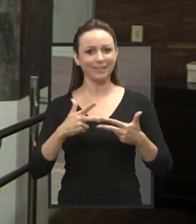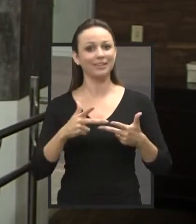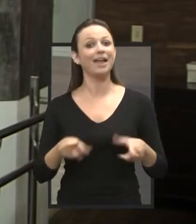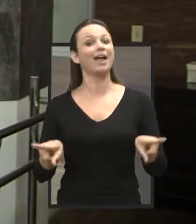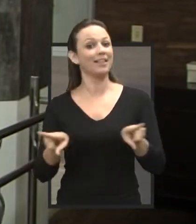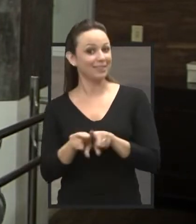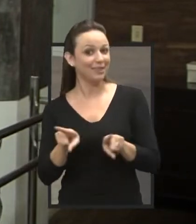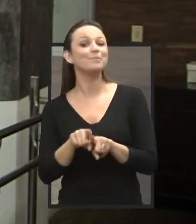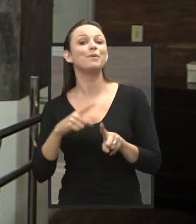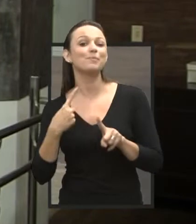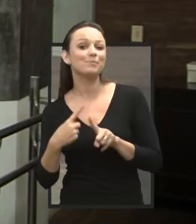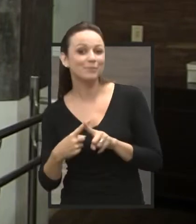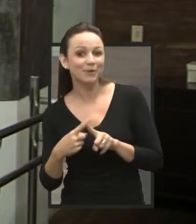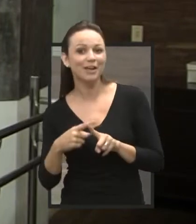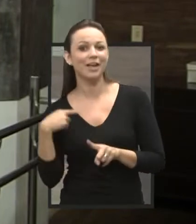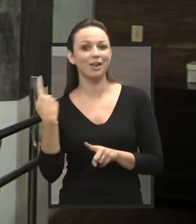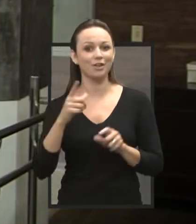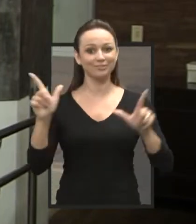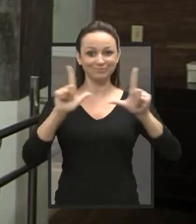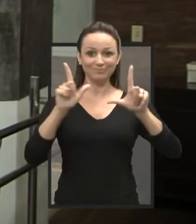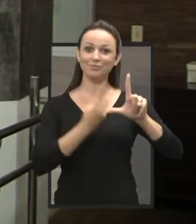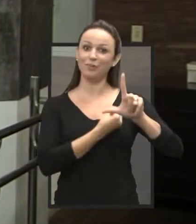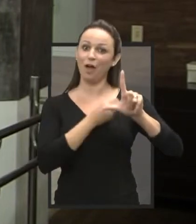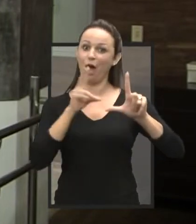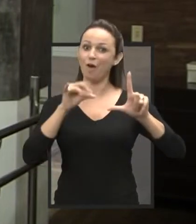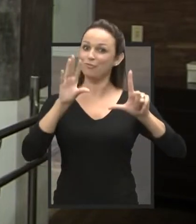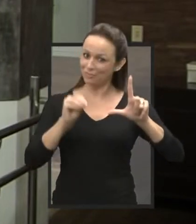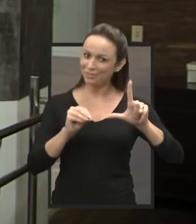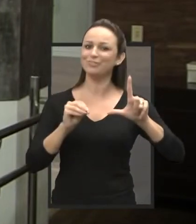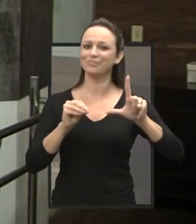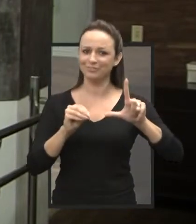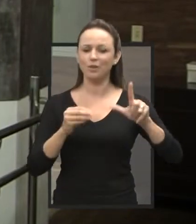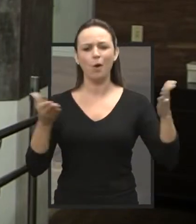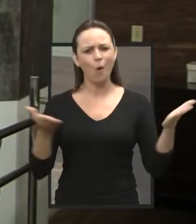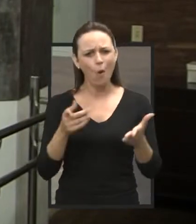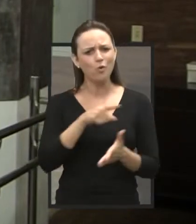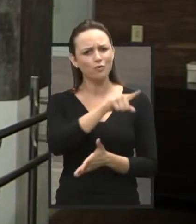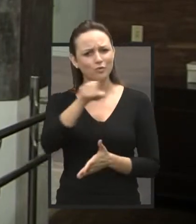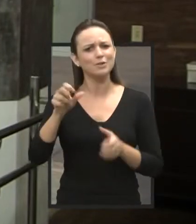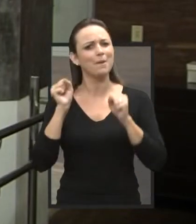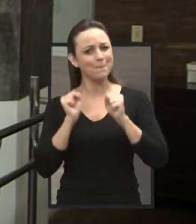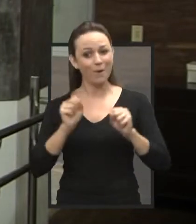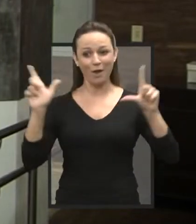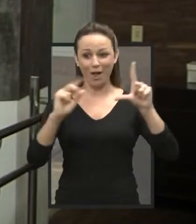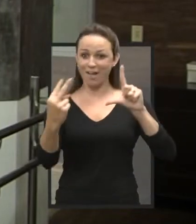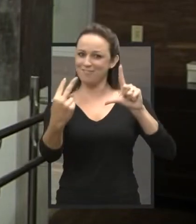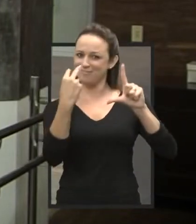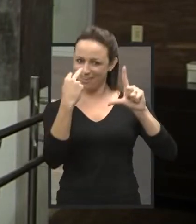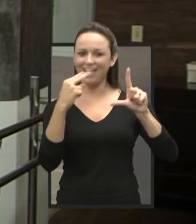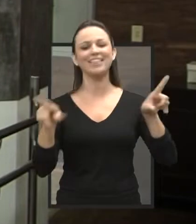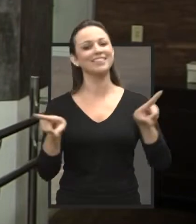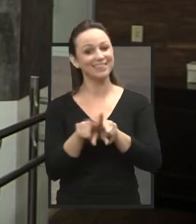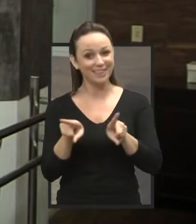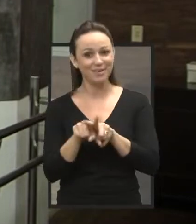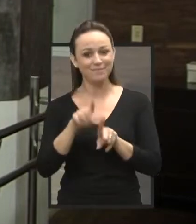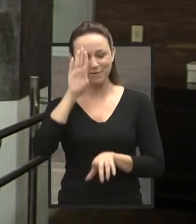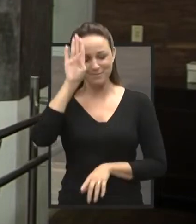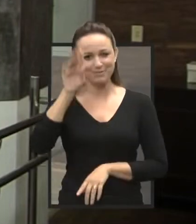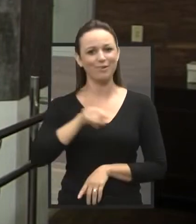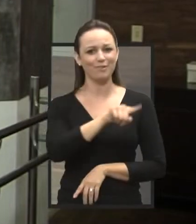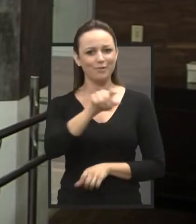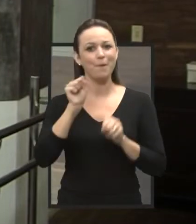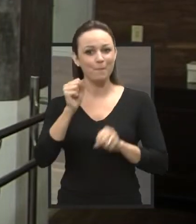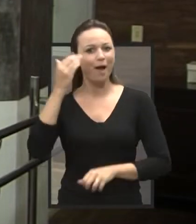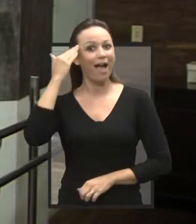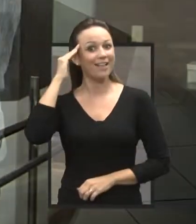até mesmo nas nossas transmissões ao vivo. Hoje, todos vocês podem nos assistir e, principalmente, todos vocês